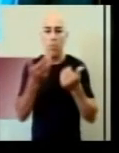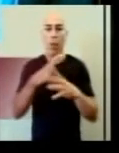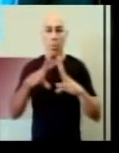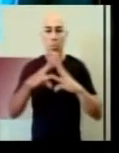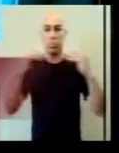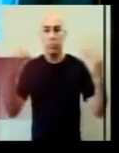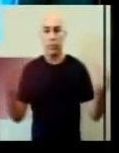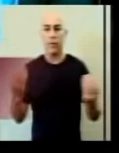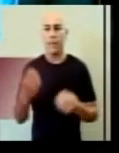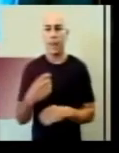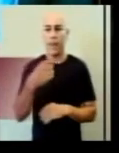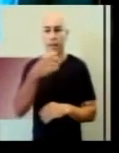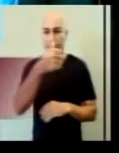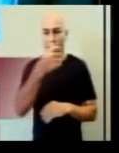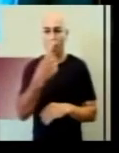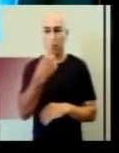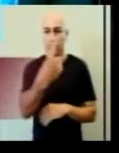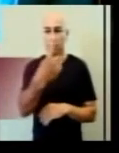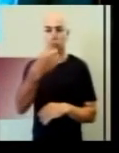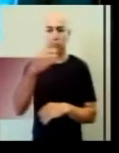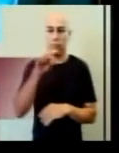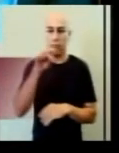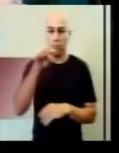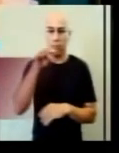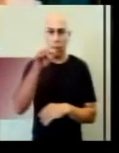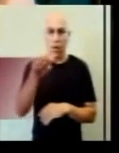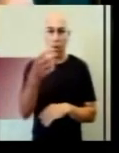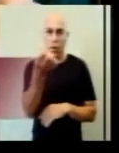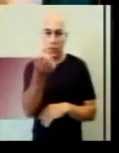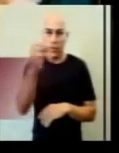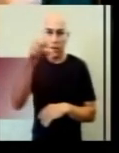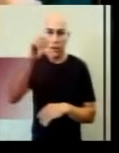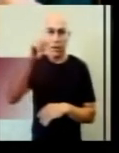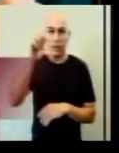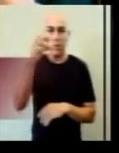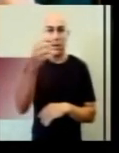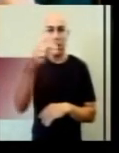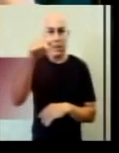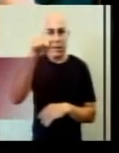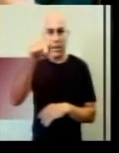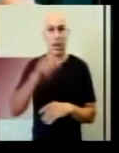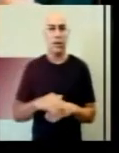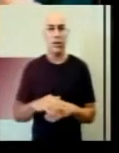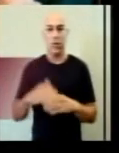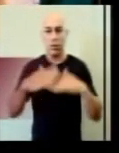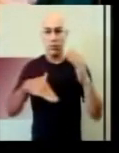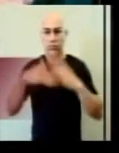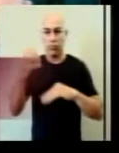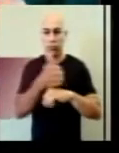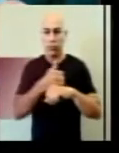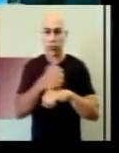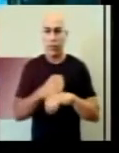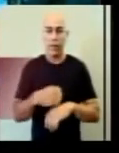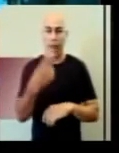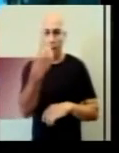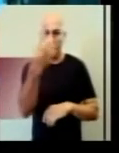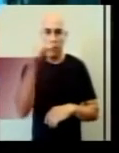14.552. Desses 552, tivemos 359